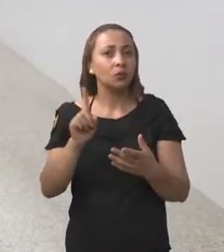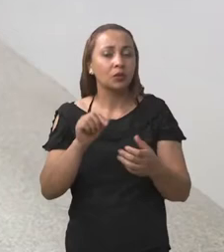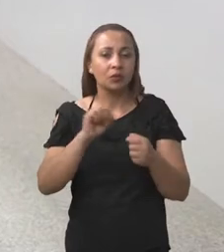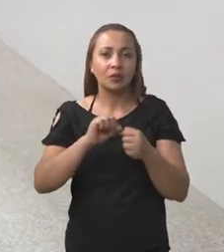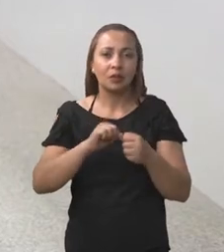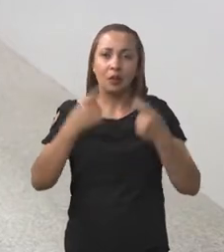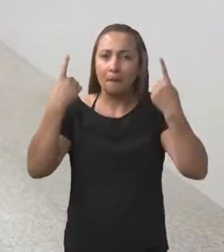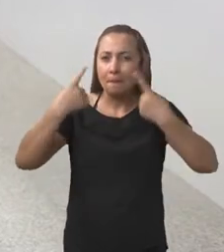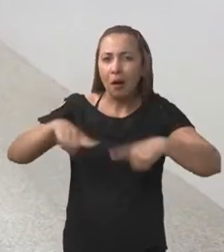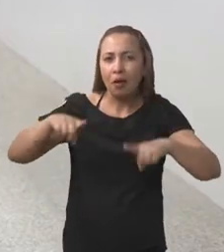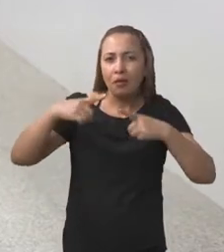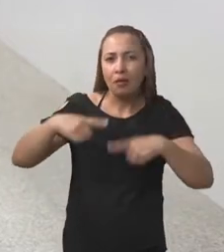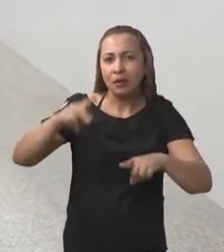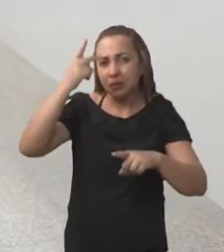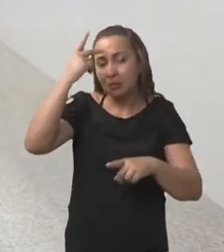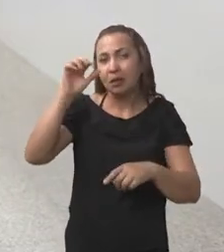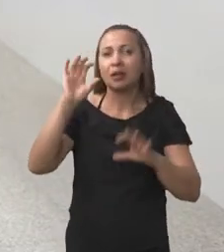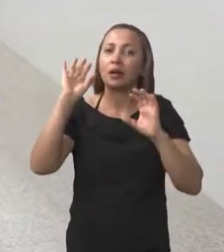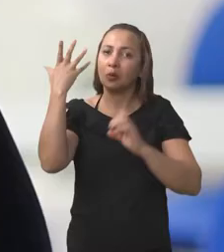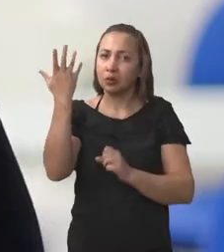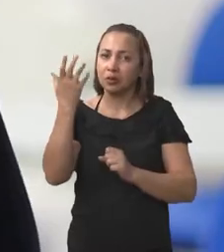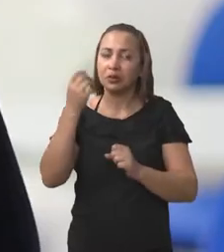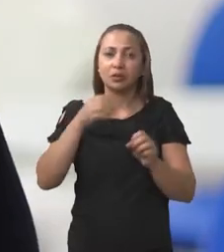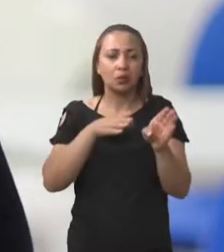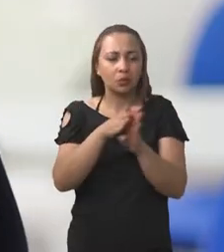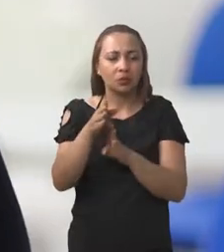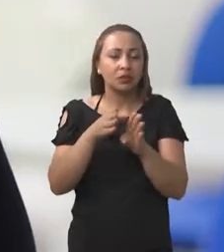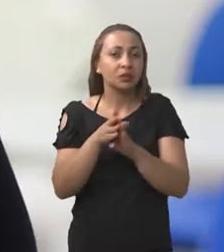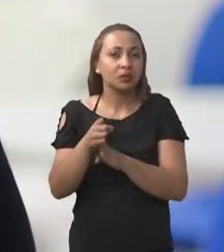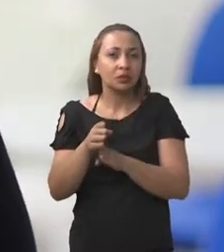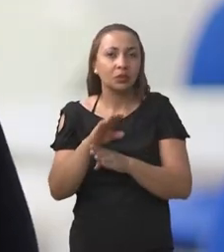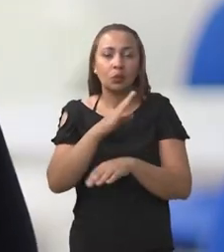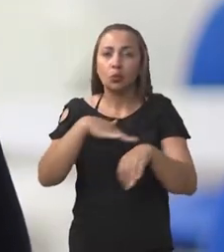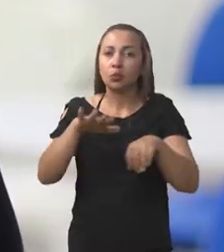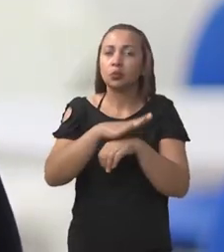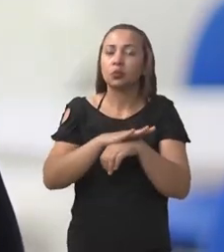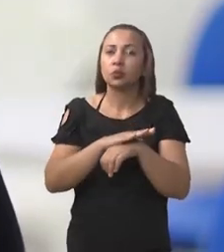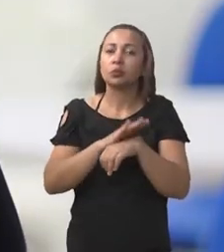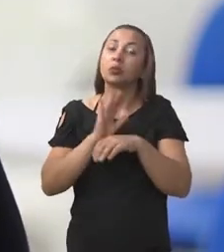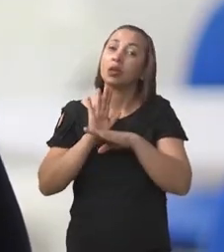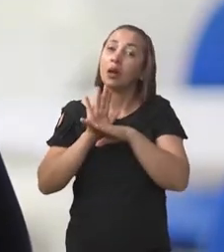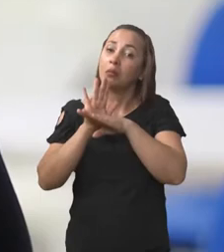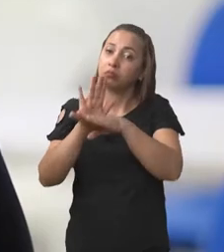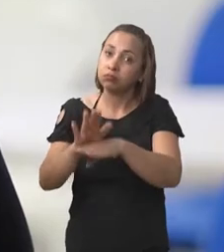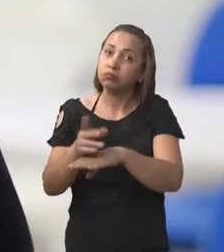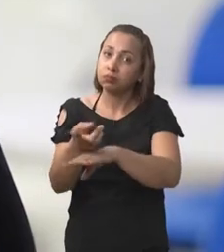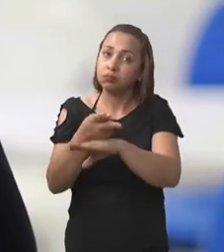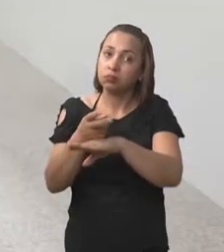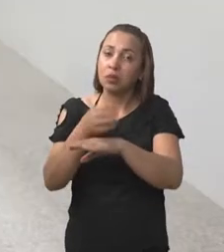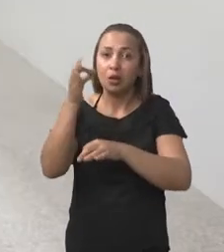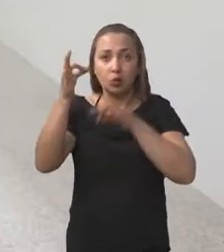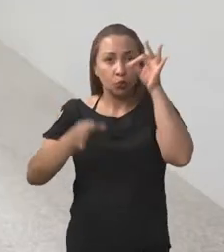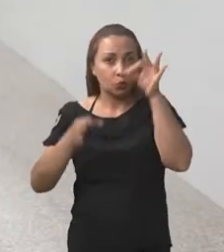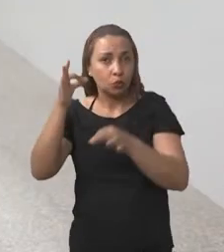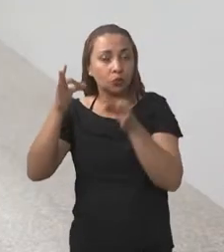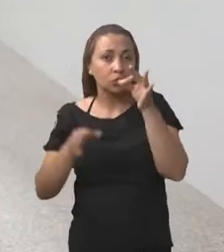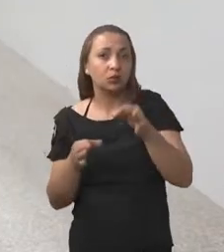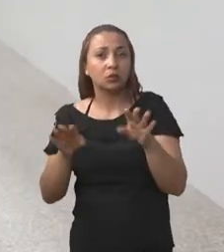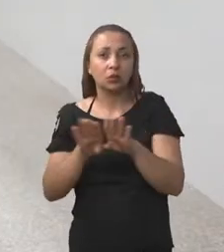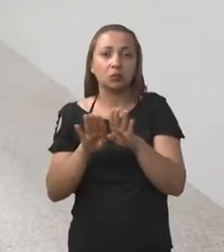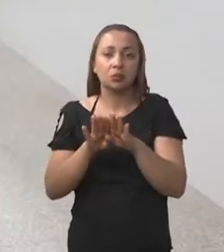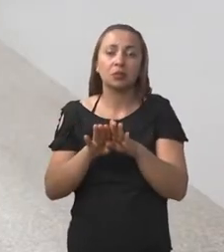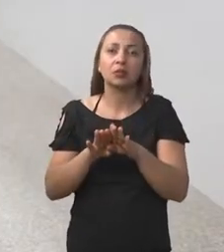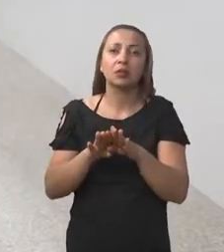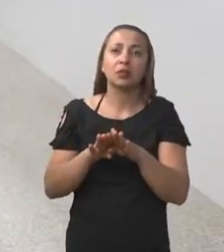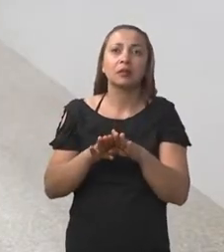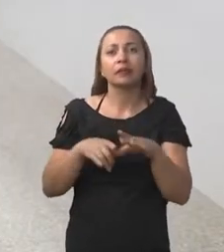fazendo uma provocação para que isso ocorra, orientando sobre a busca de assessoria jurídica também. Se necessário,